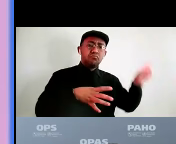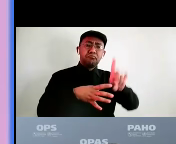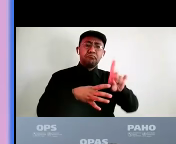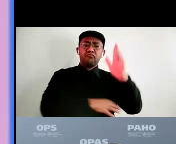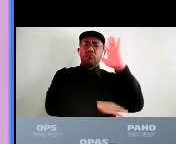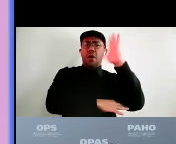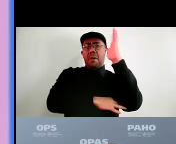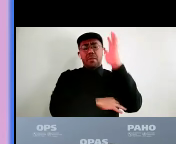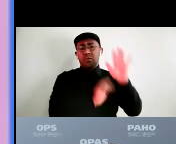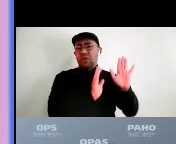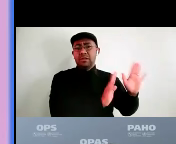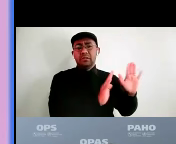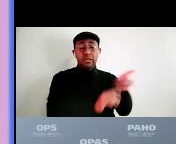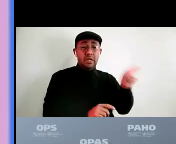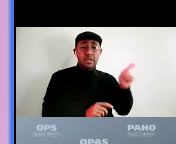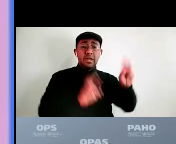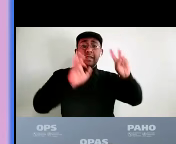um mestrado em saúde pública.